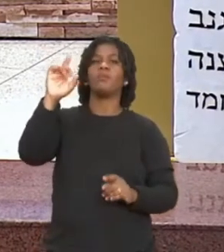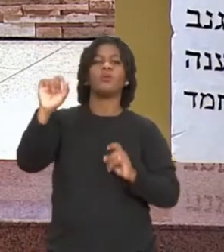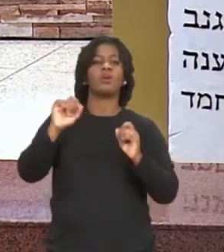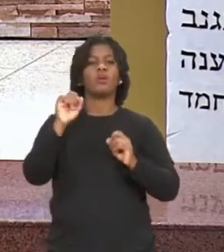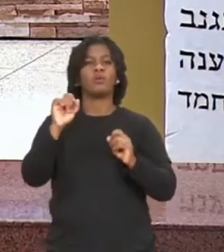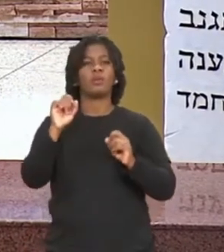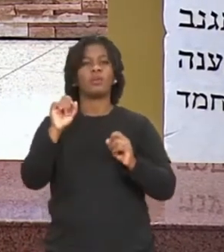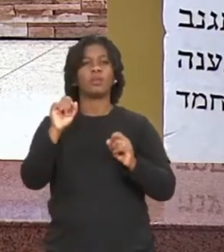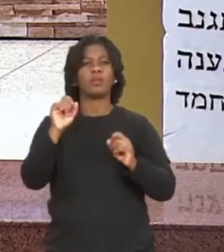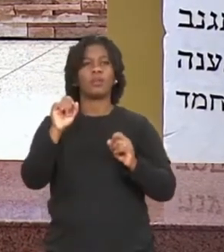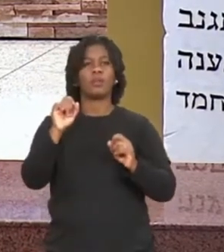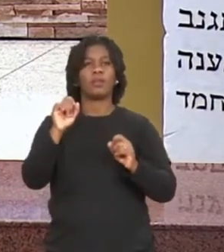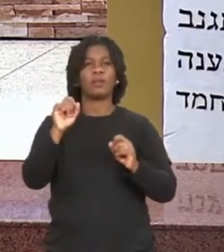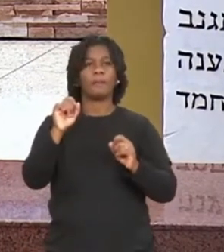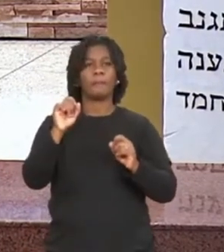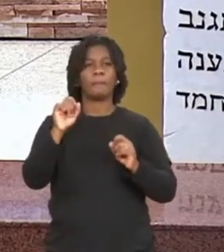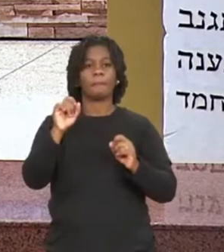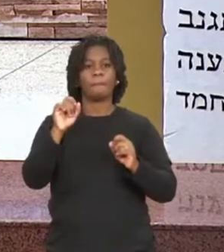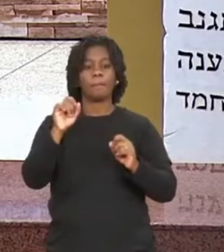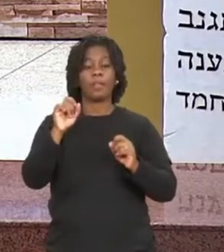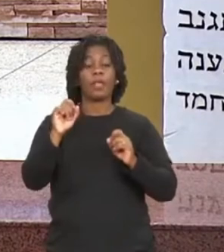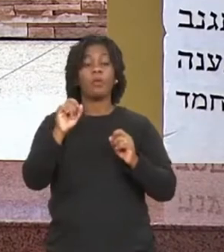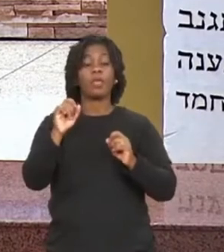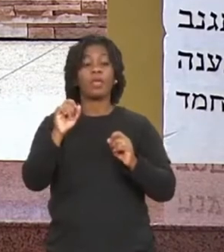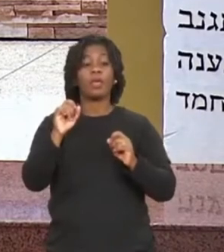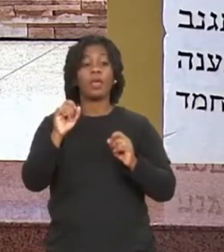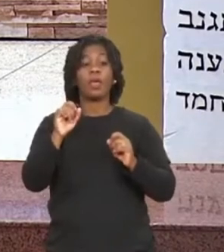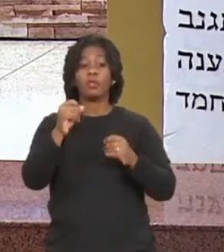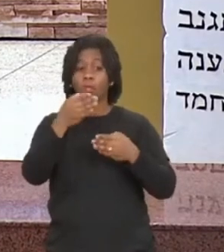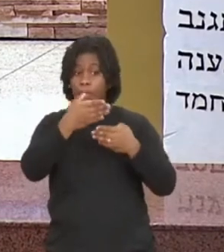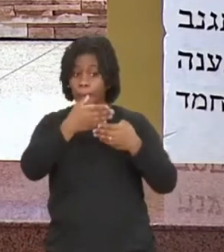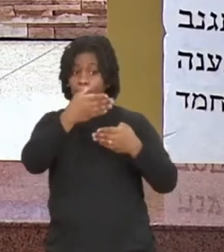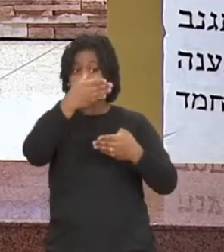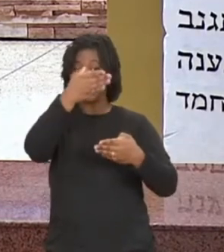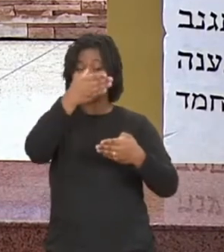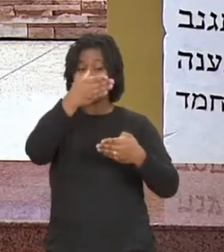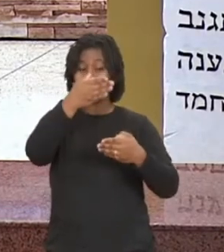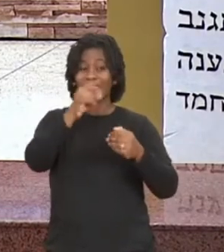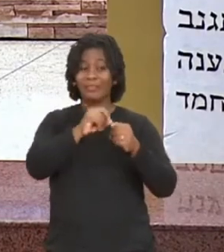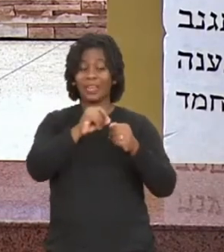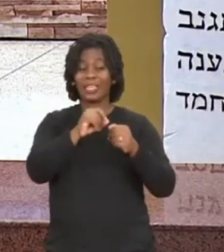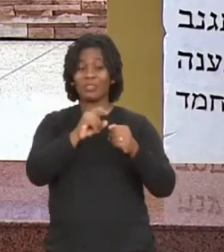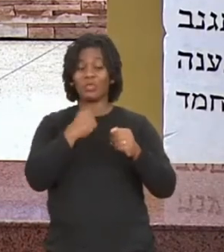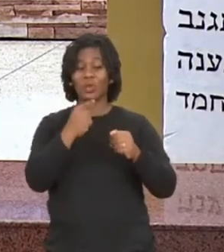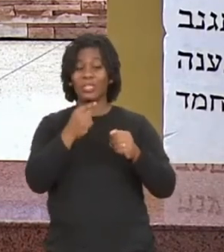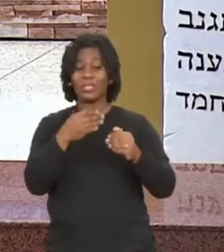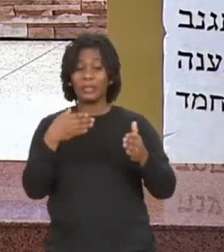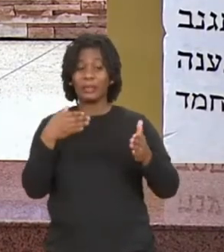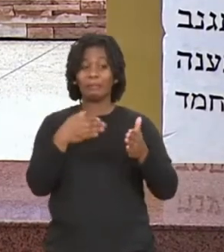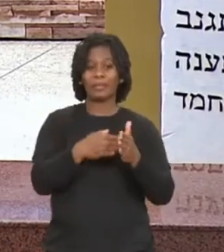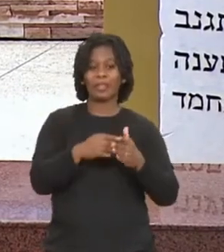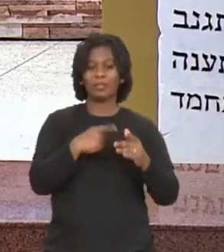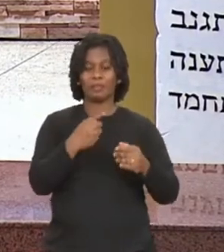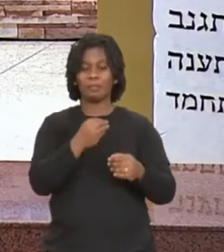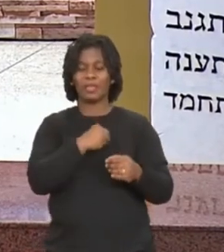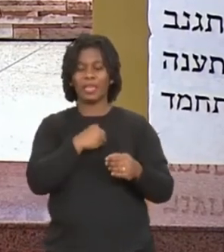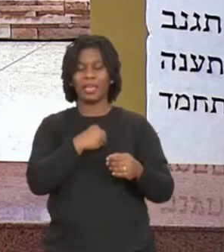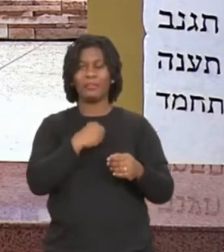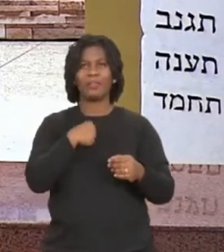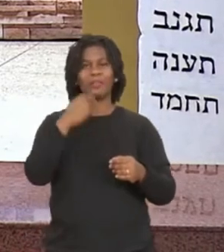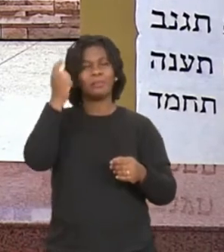que impede nós de pecarmos, que faz nós pensarmos: não, não vou fazer isso, isso não está certo, Deus não merece isso.